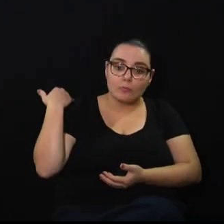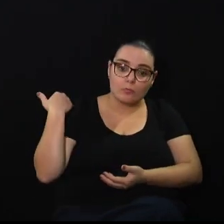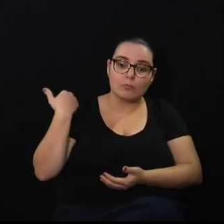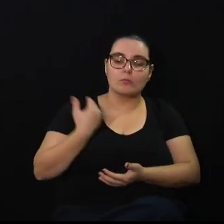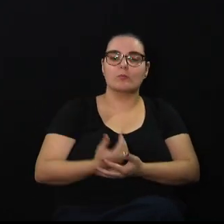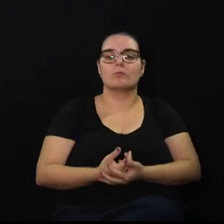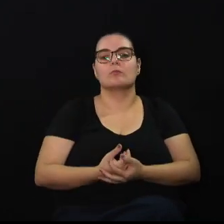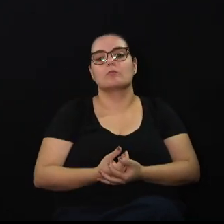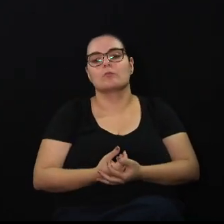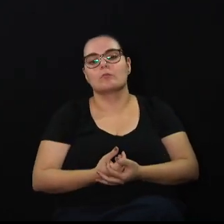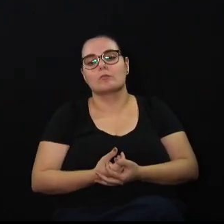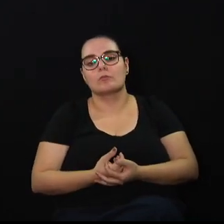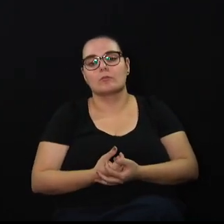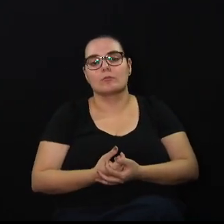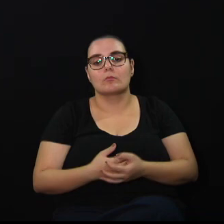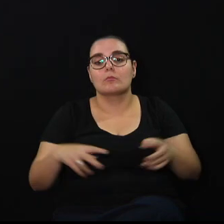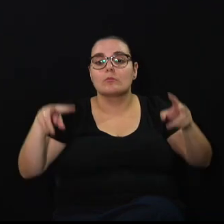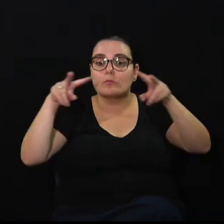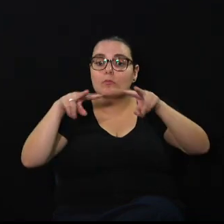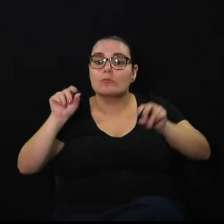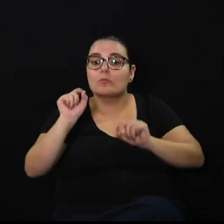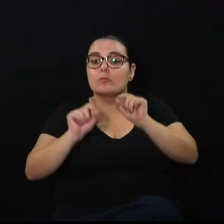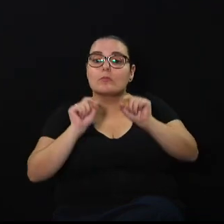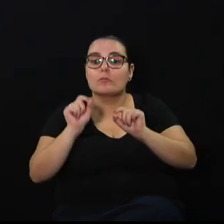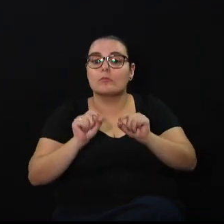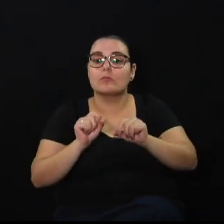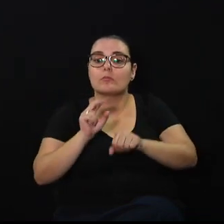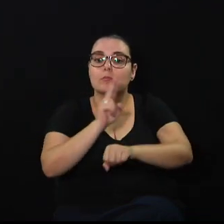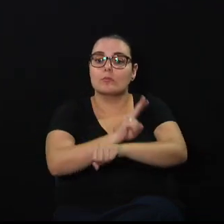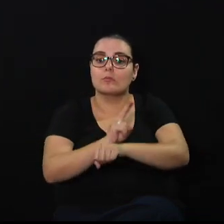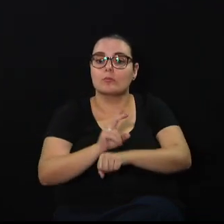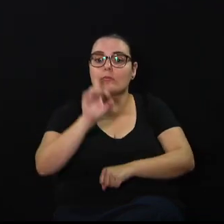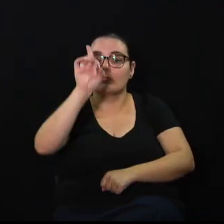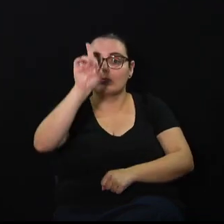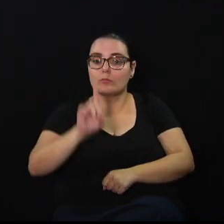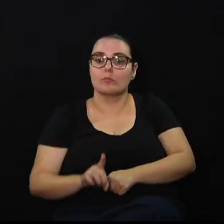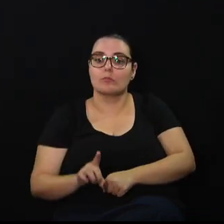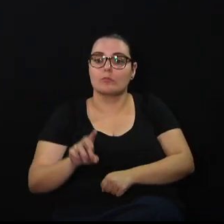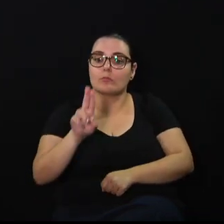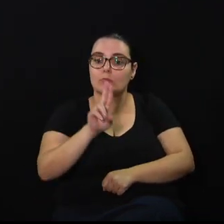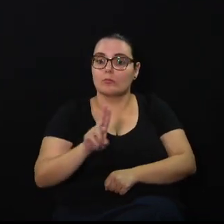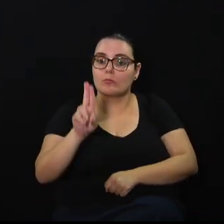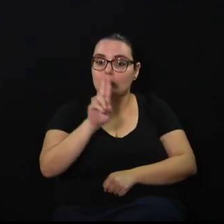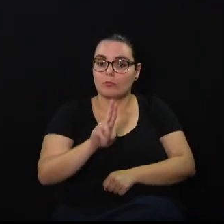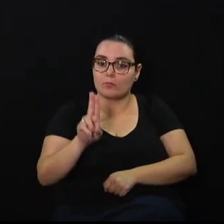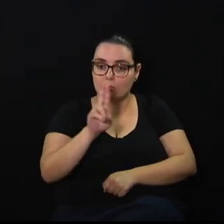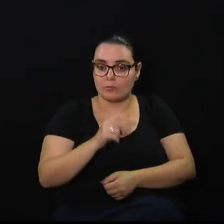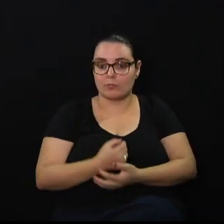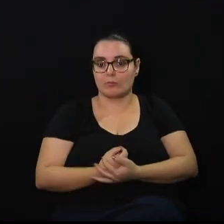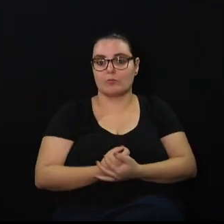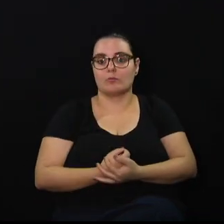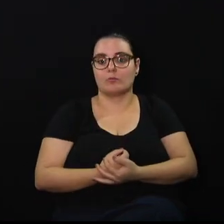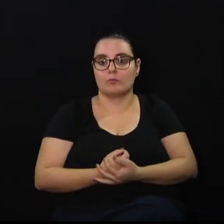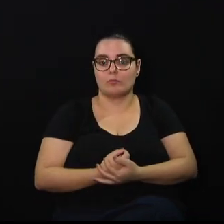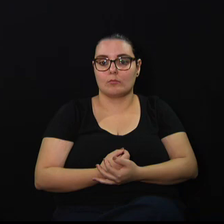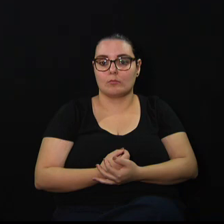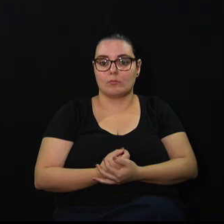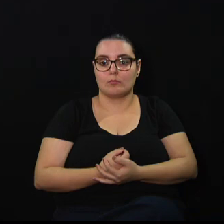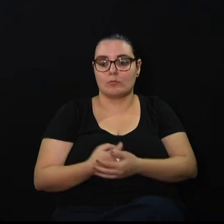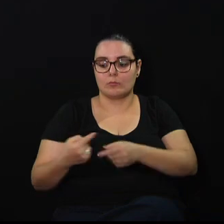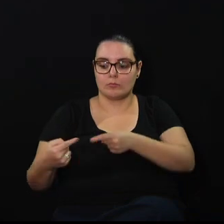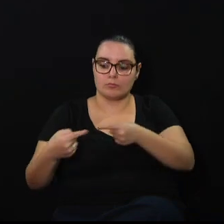sob a ótica da proteção ao direito do consumidor a proteção do elo mais frágil da relação